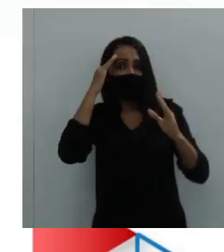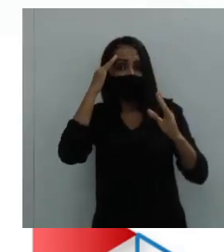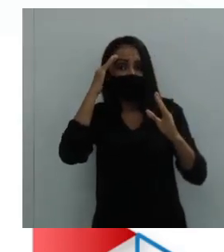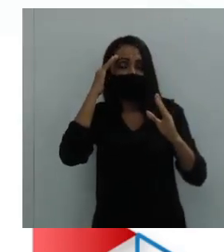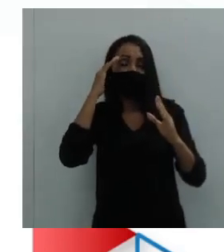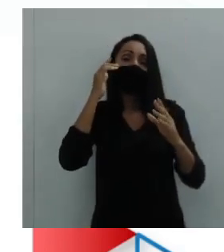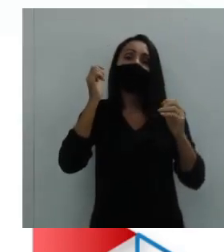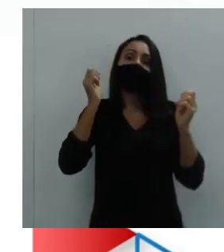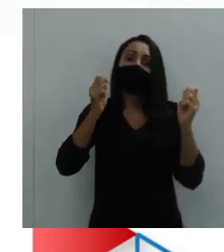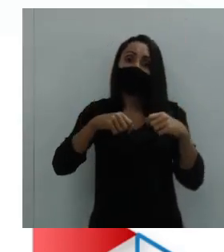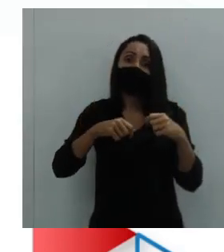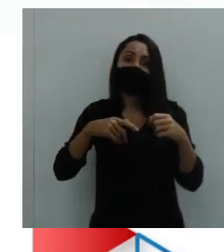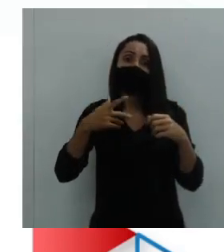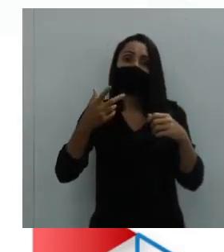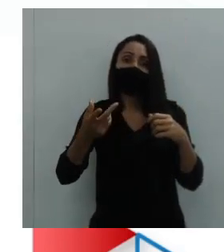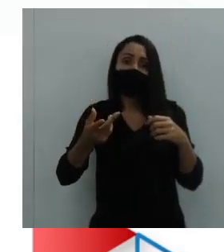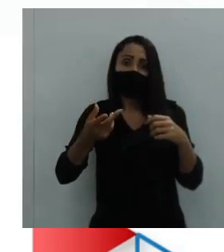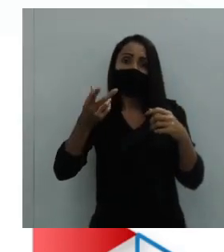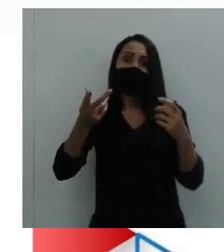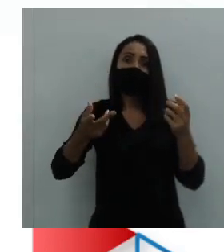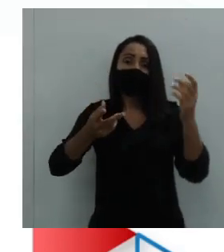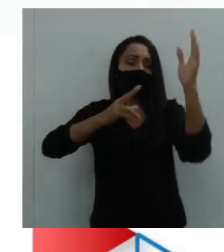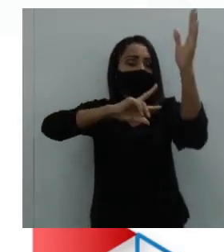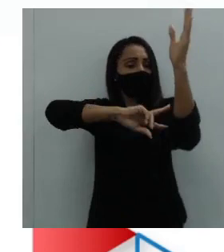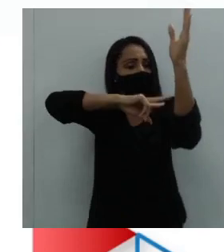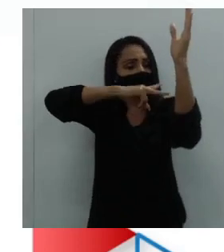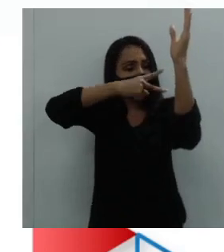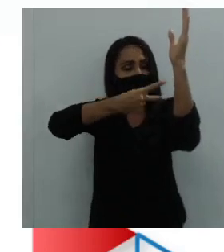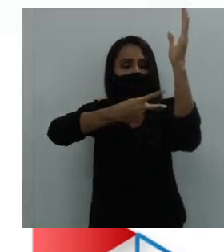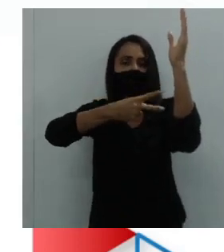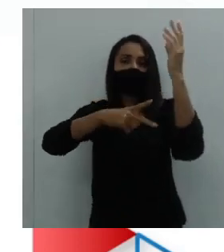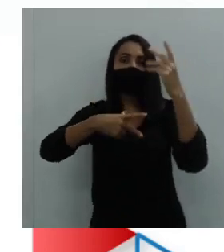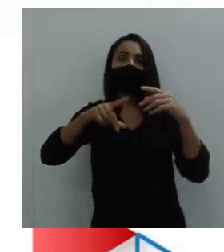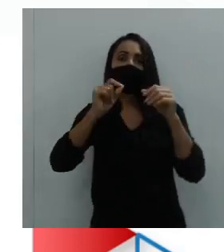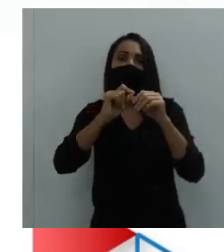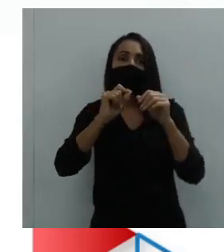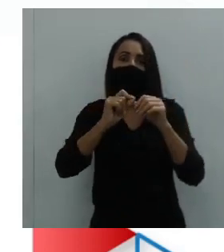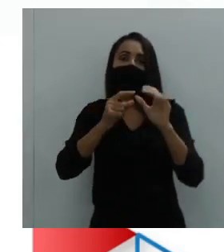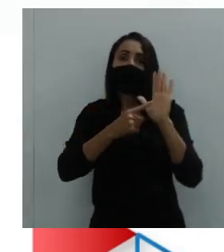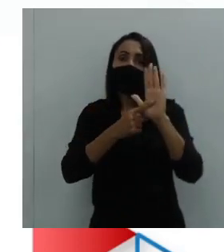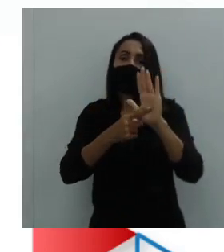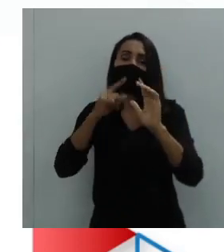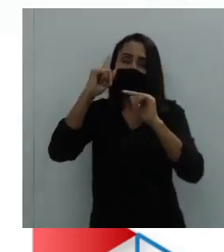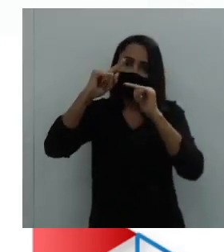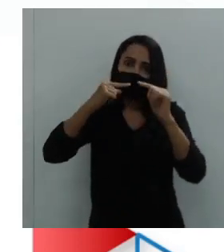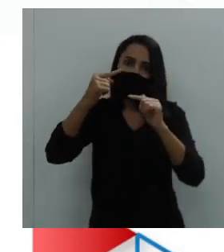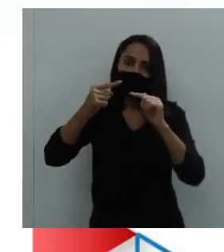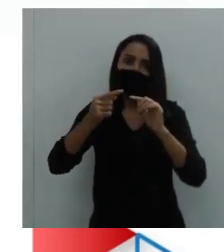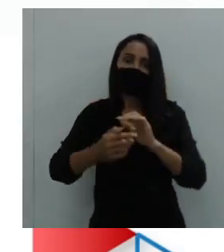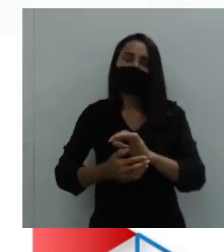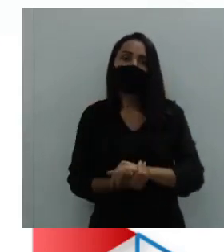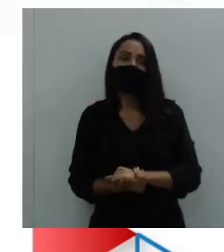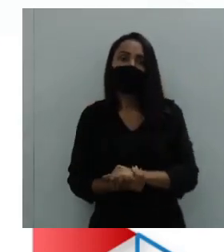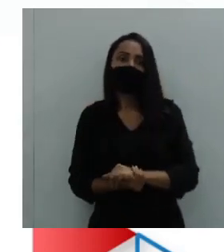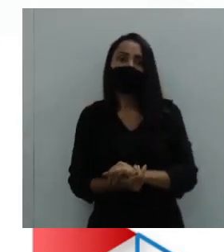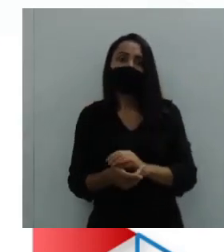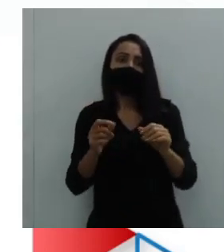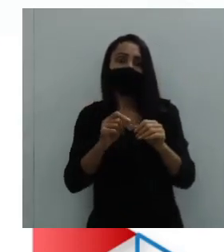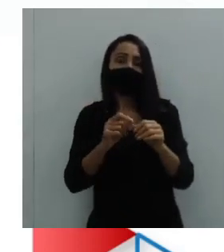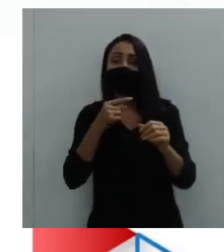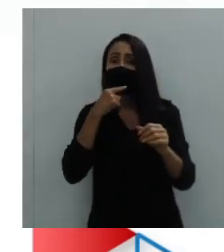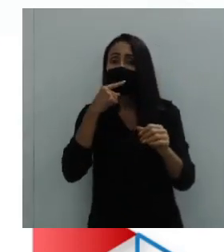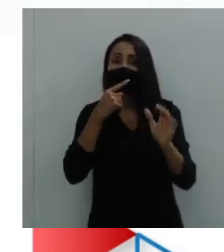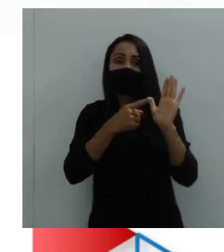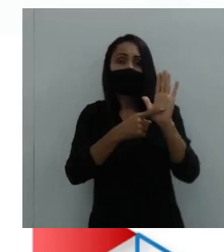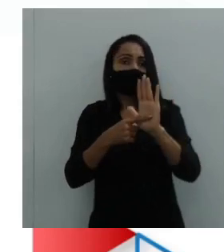relação no sentido oposto. Você poderia fazer para mim e me mostrar depois, tá bom? Eu já fiz, não consegui te mostrar